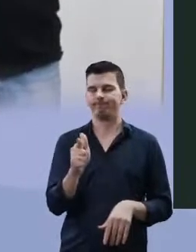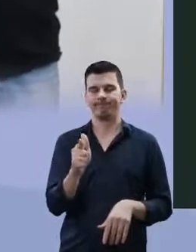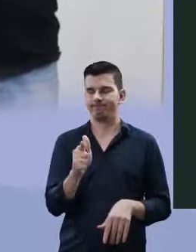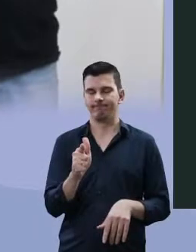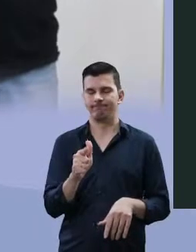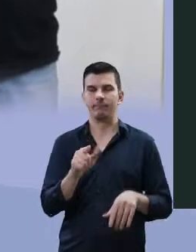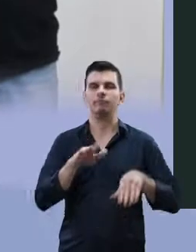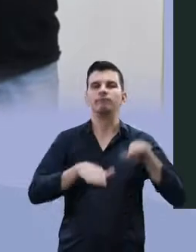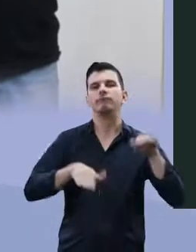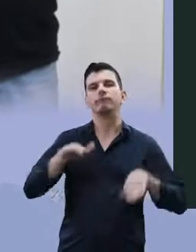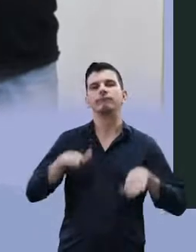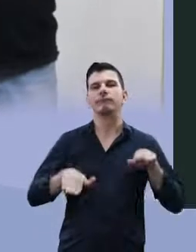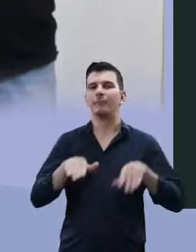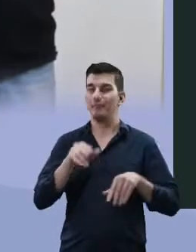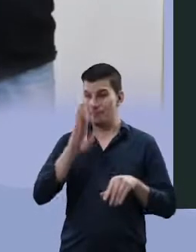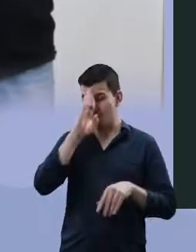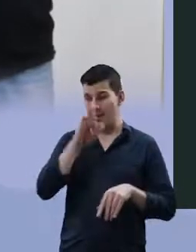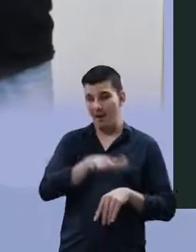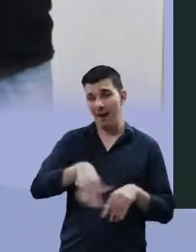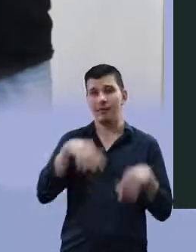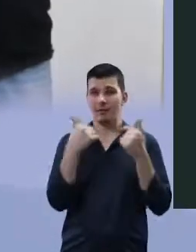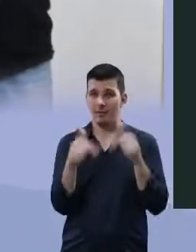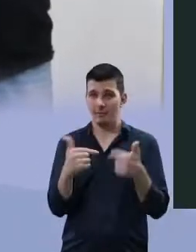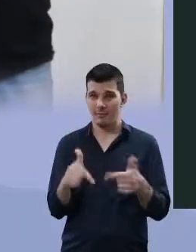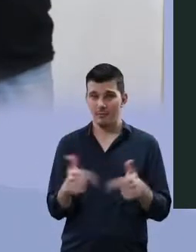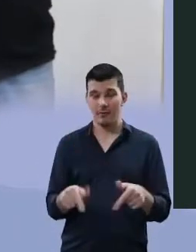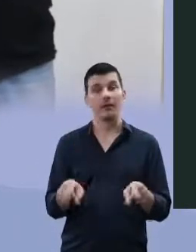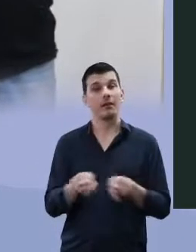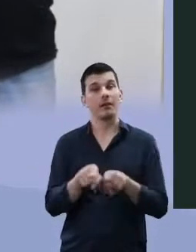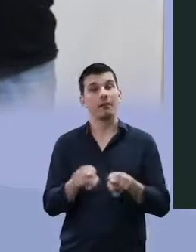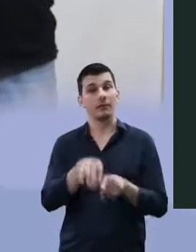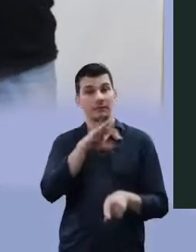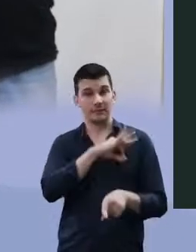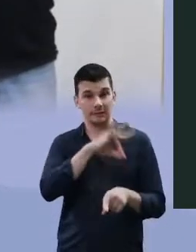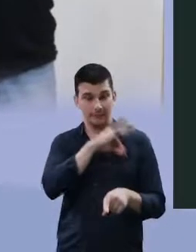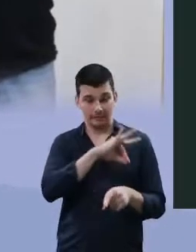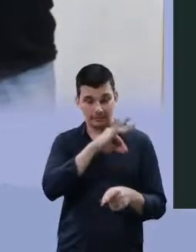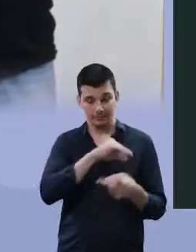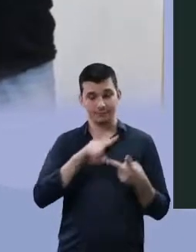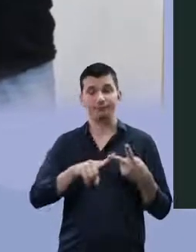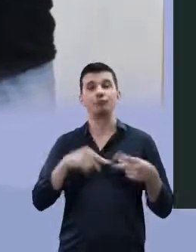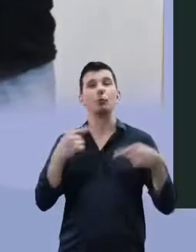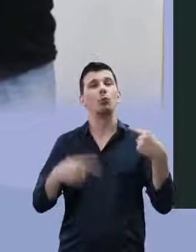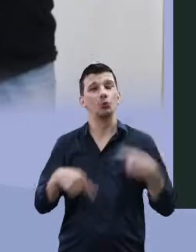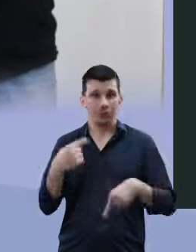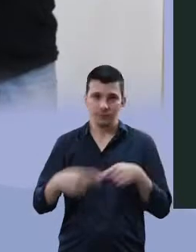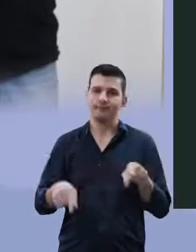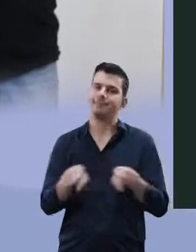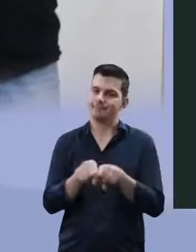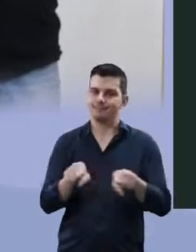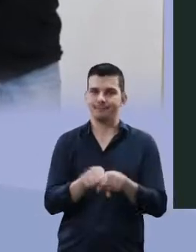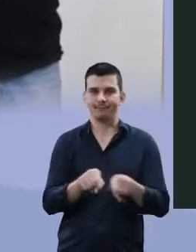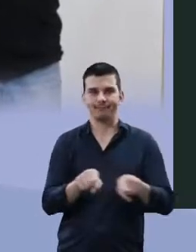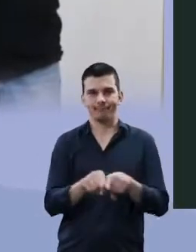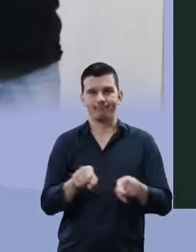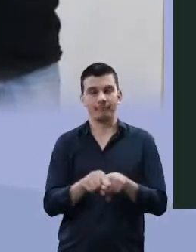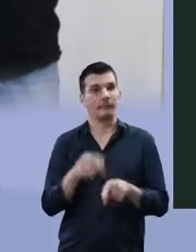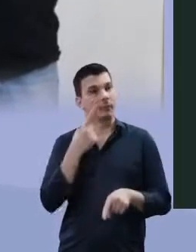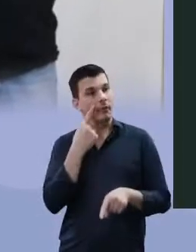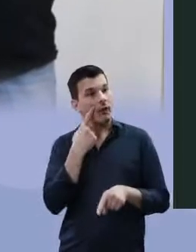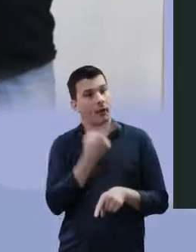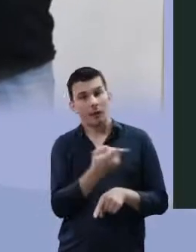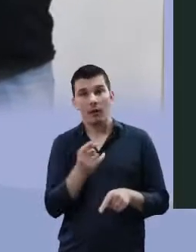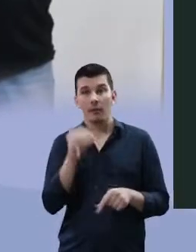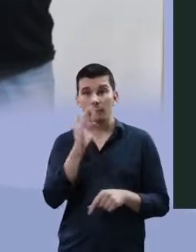muita desigualdade entre homens e mulheres, principalmente no mercado de trabalho, na distribuição dos cargos políticos. Né? Dizem